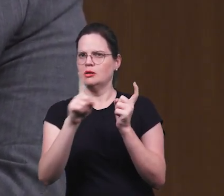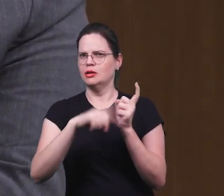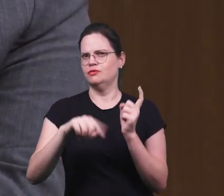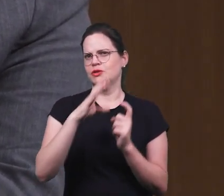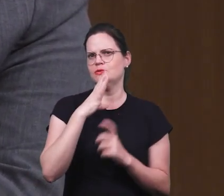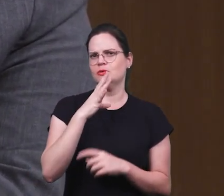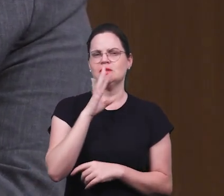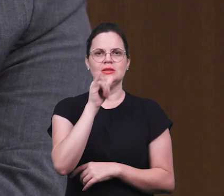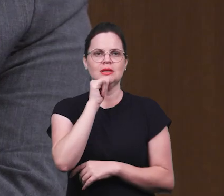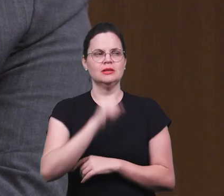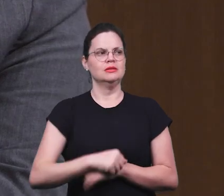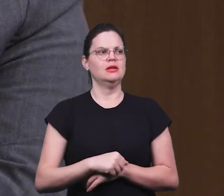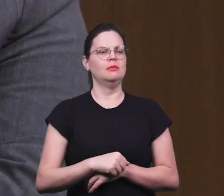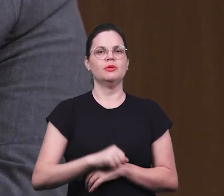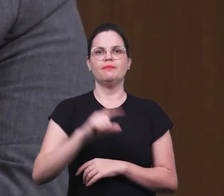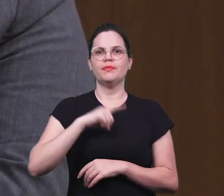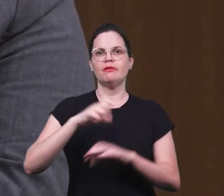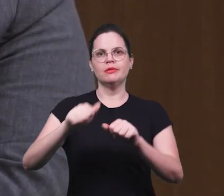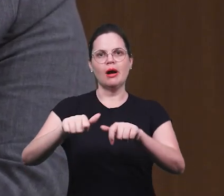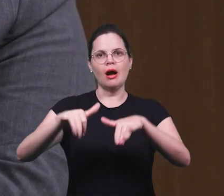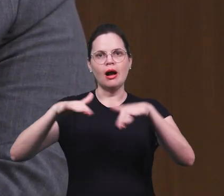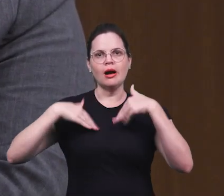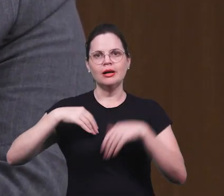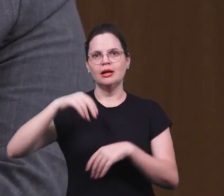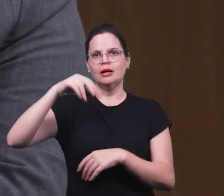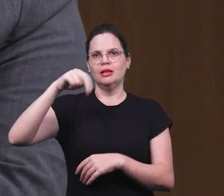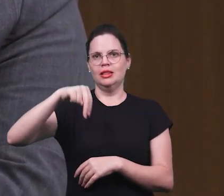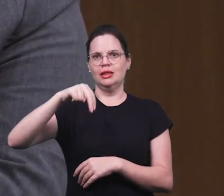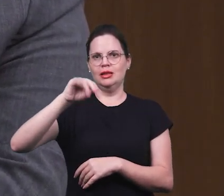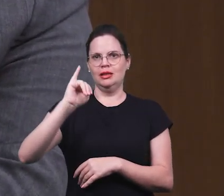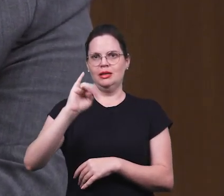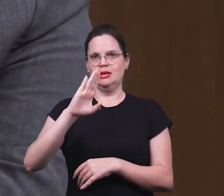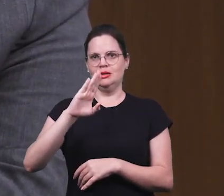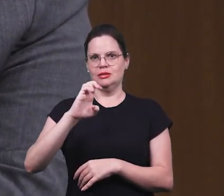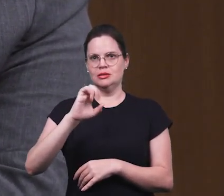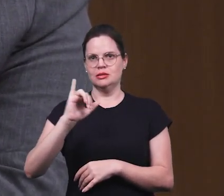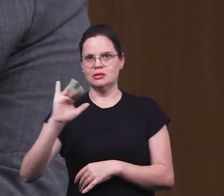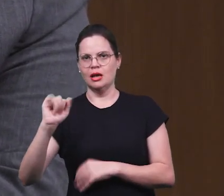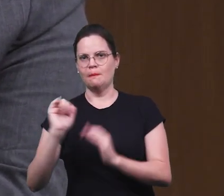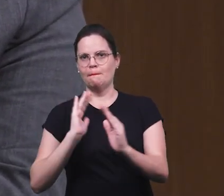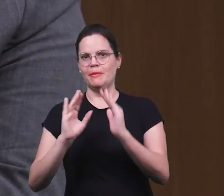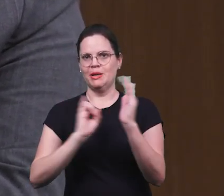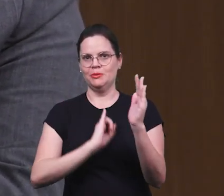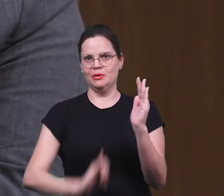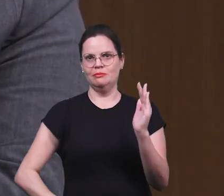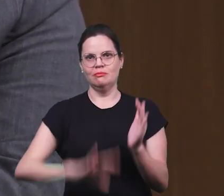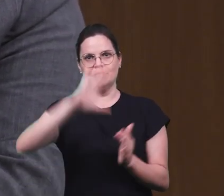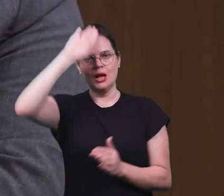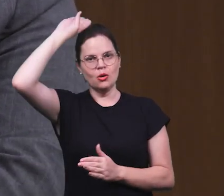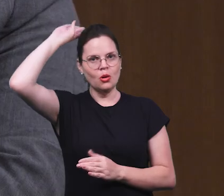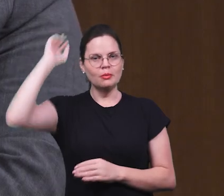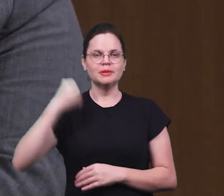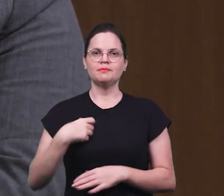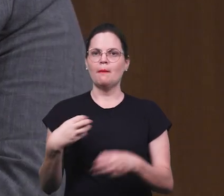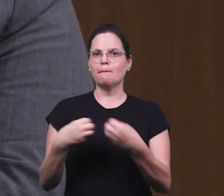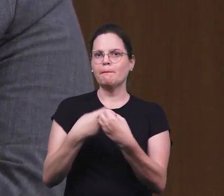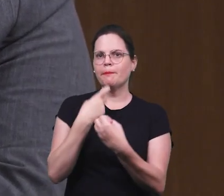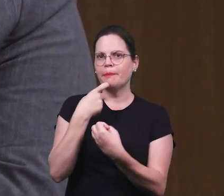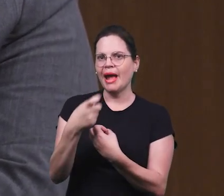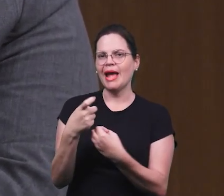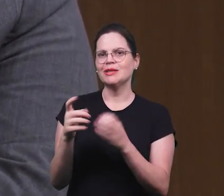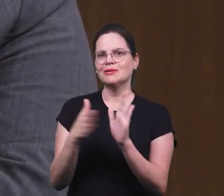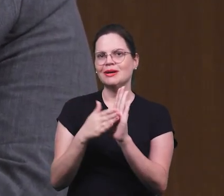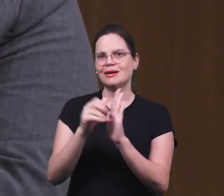o Concílio de Nicéia, né, na época ainda do Império Romano, mais adiante, na época da Reforma Protestante, o Concílio de